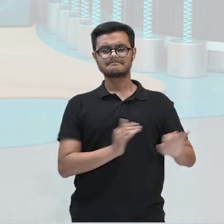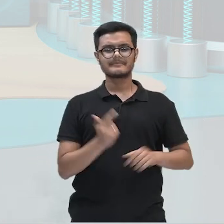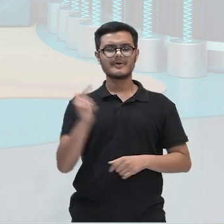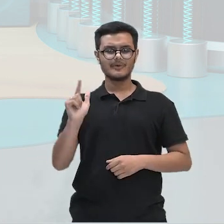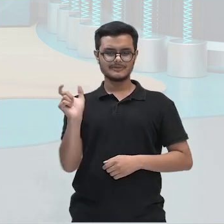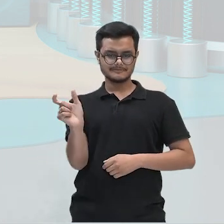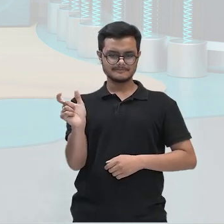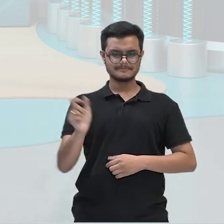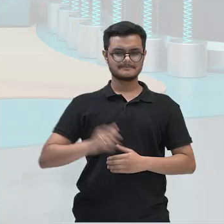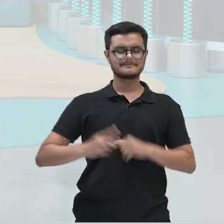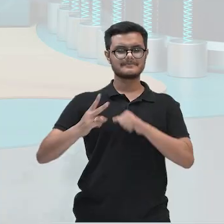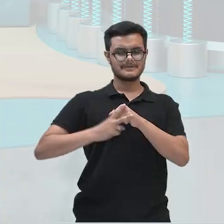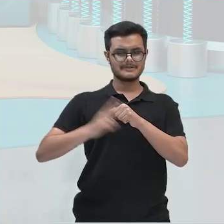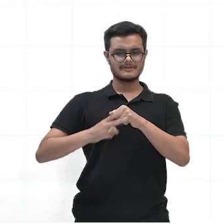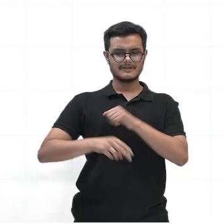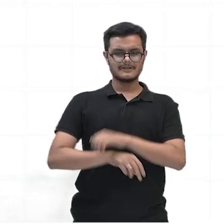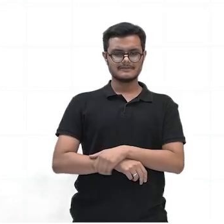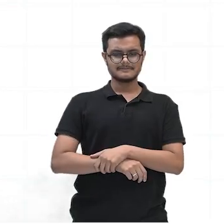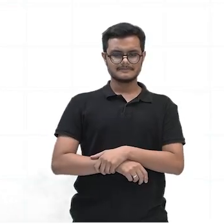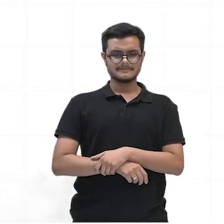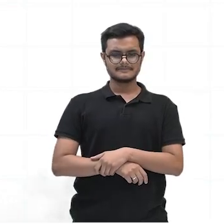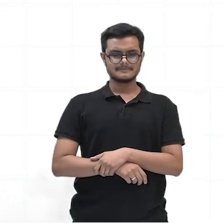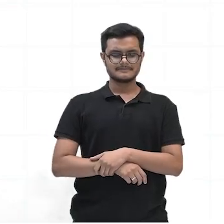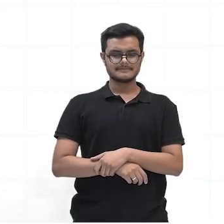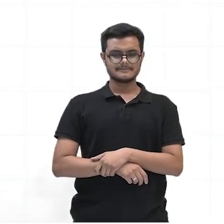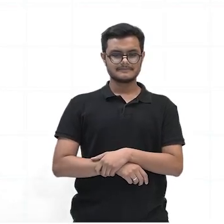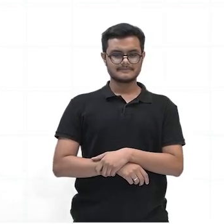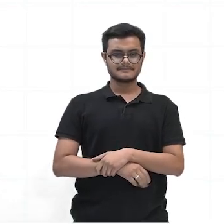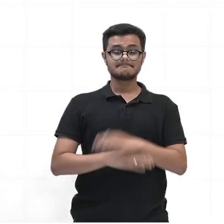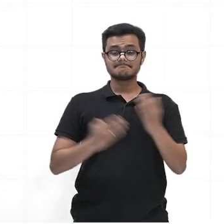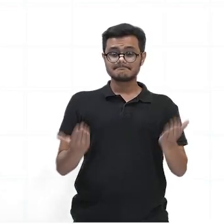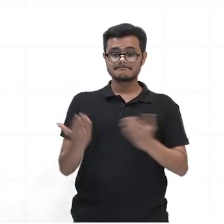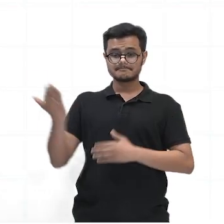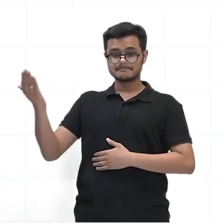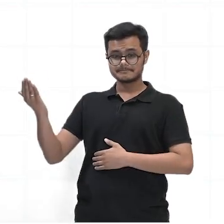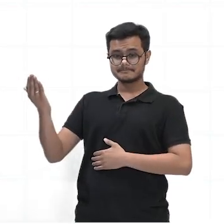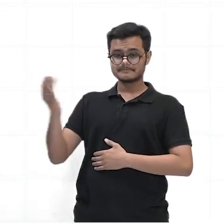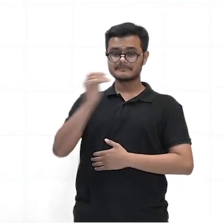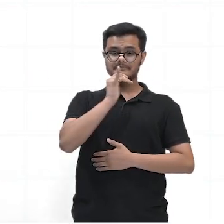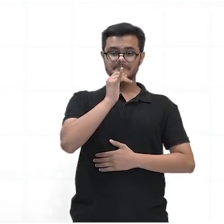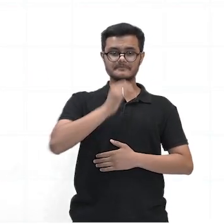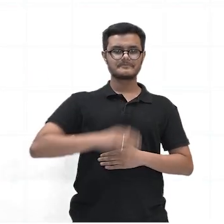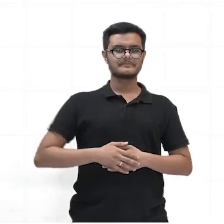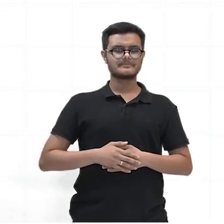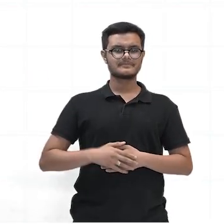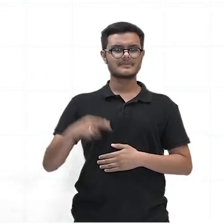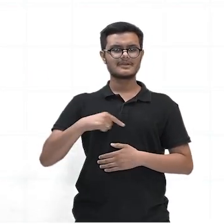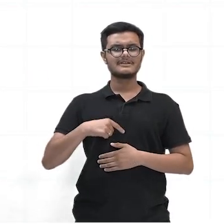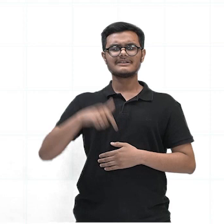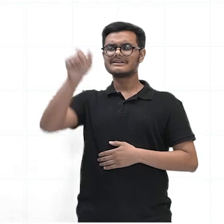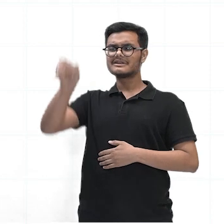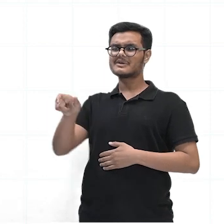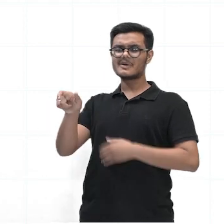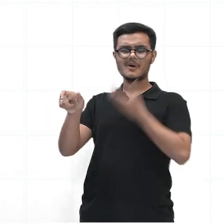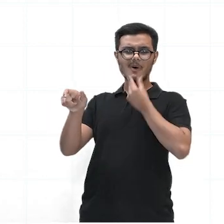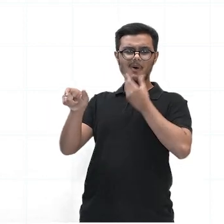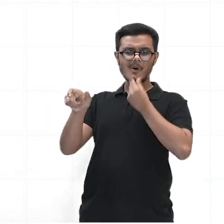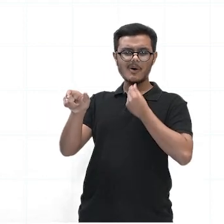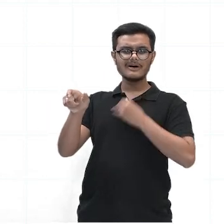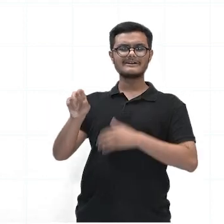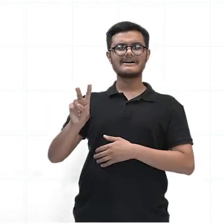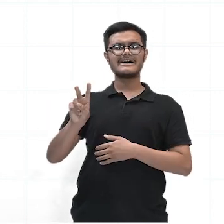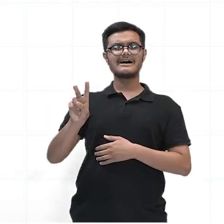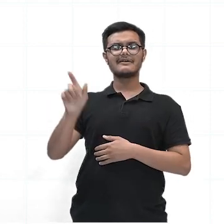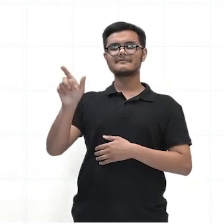exemplos com os nossos verbos irregulares. Então, você tem aqui a imagem do nosso personagem, né? A